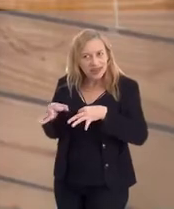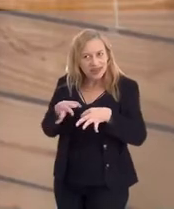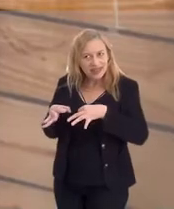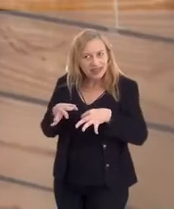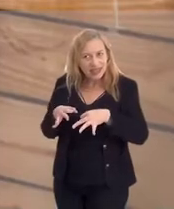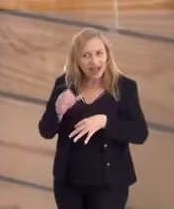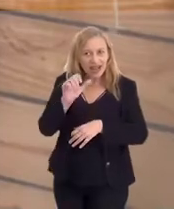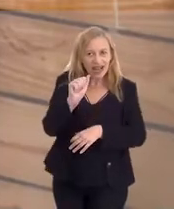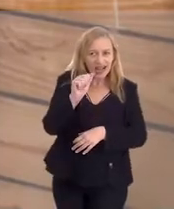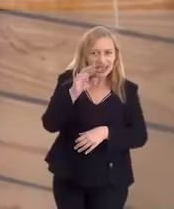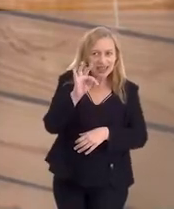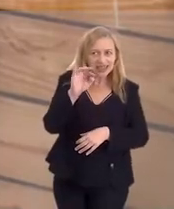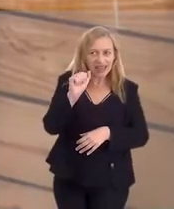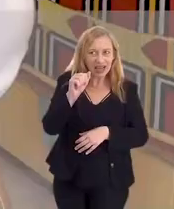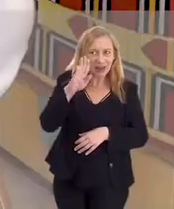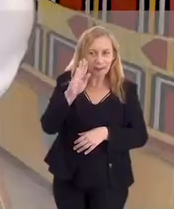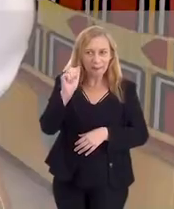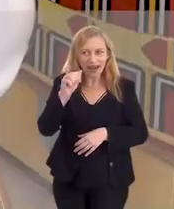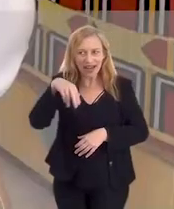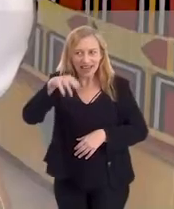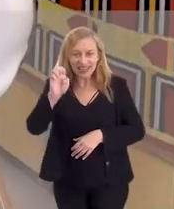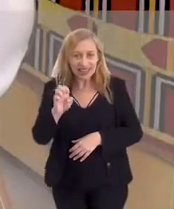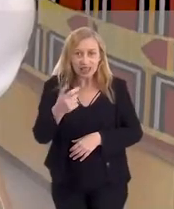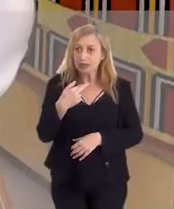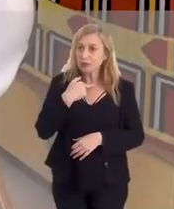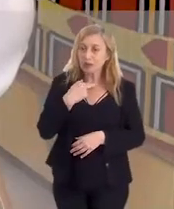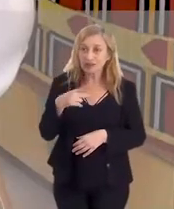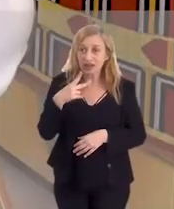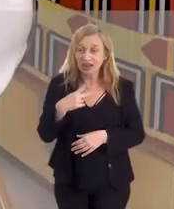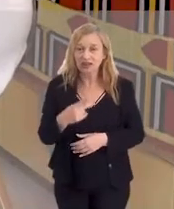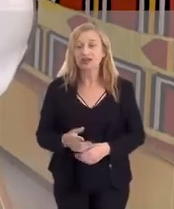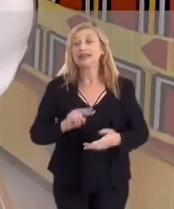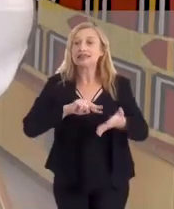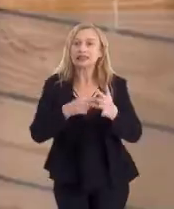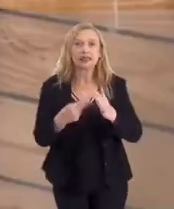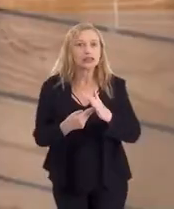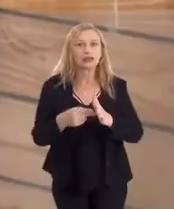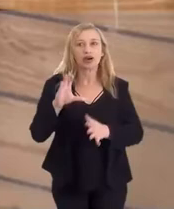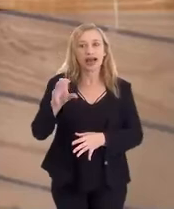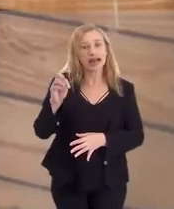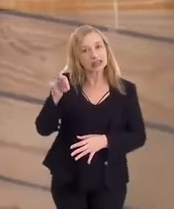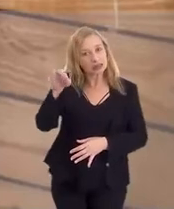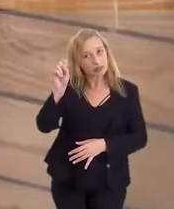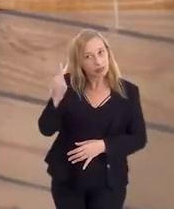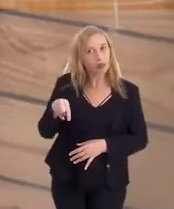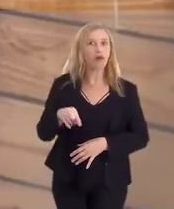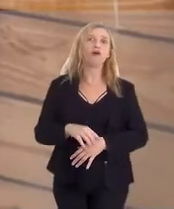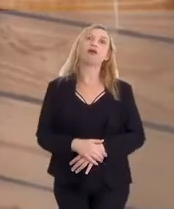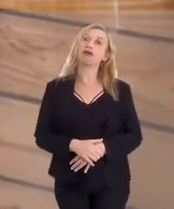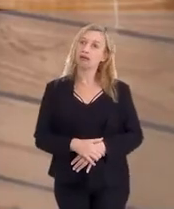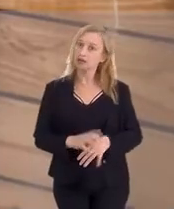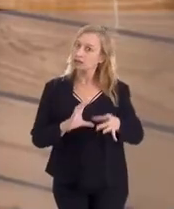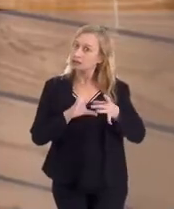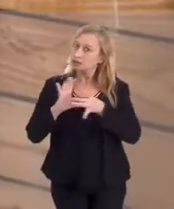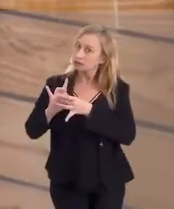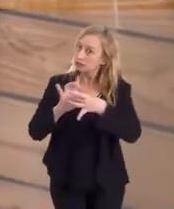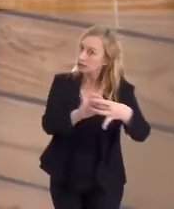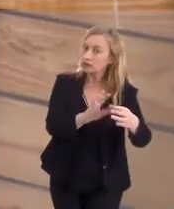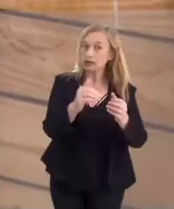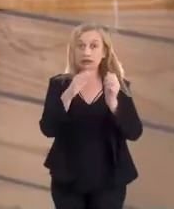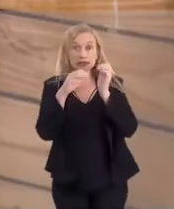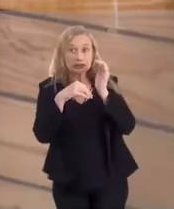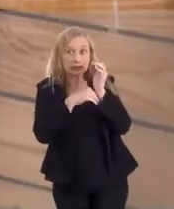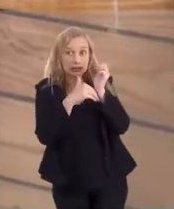essa preparação desse atabaque? Não. Também não posso saber. Também não pode saber. Traduzindo, catimbó é uma linha